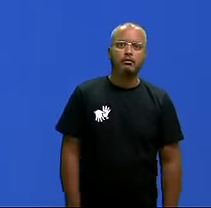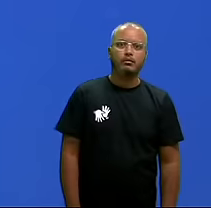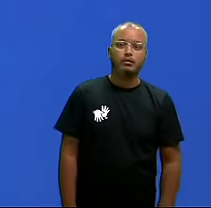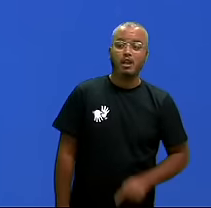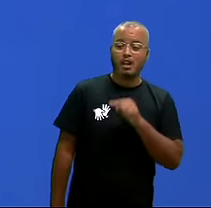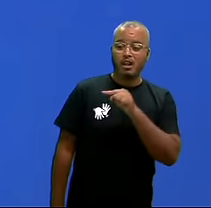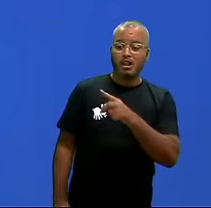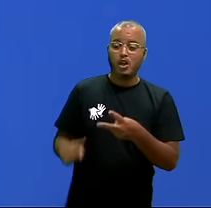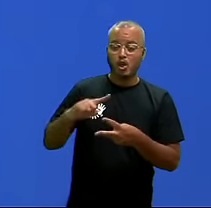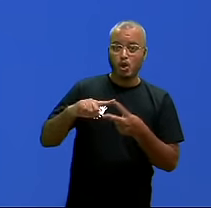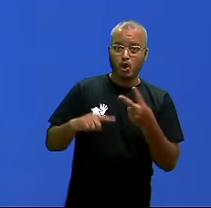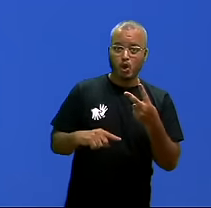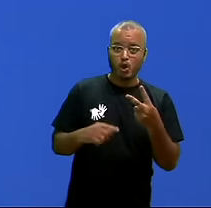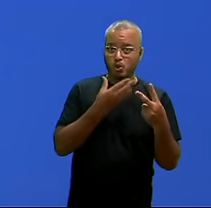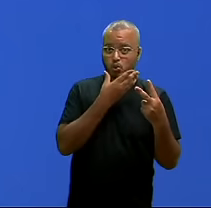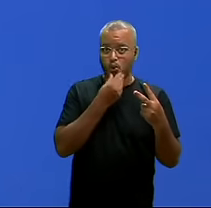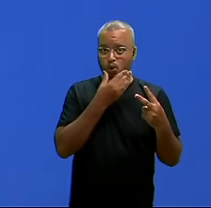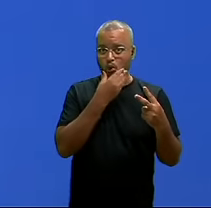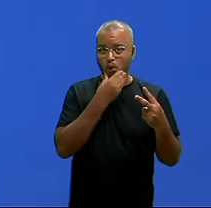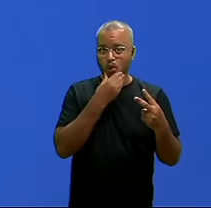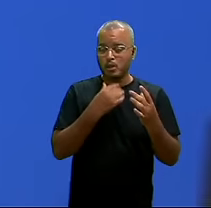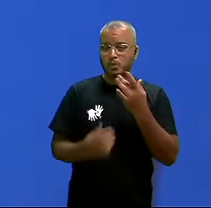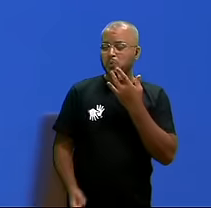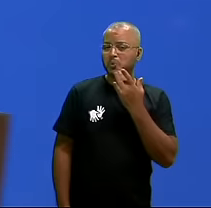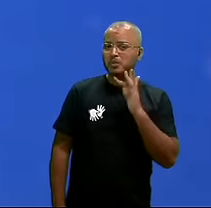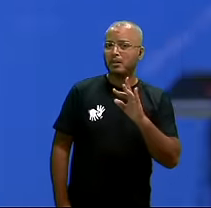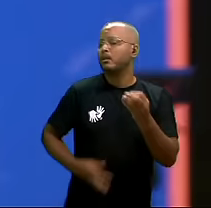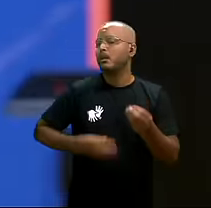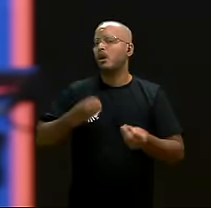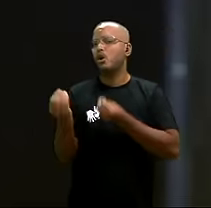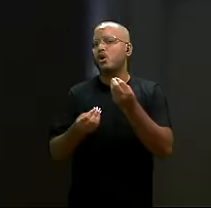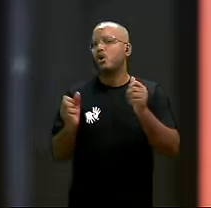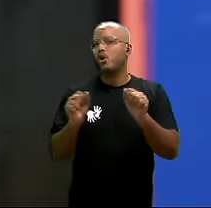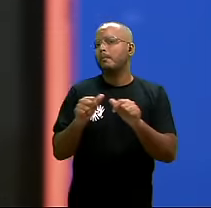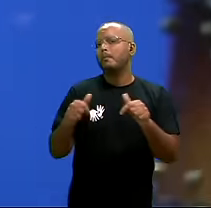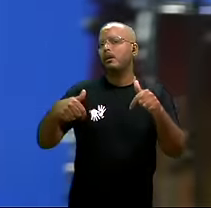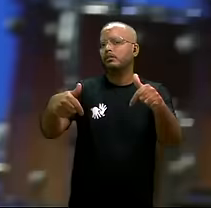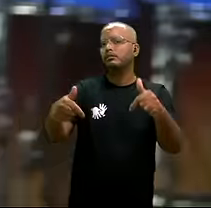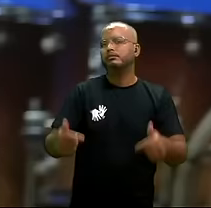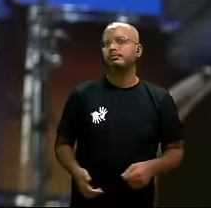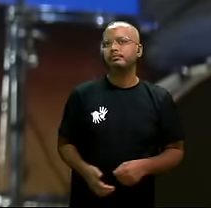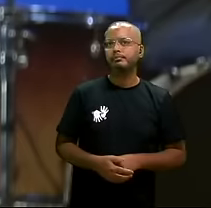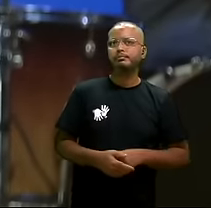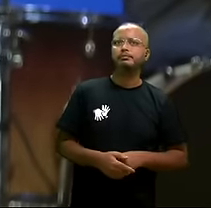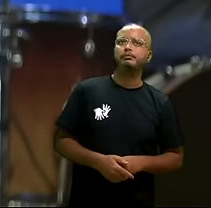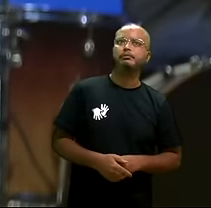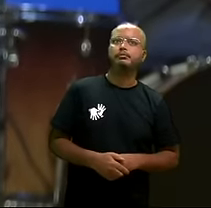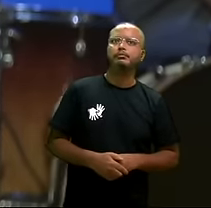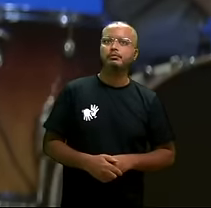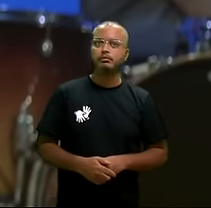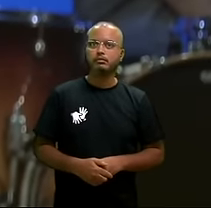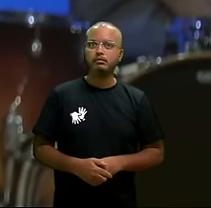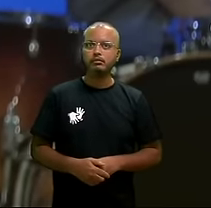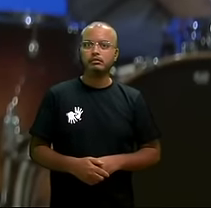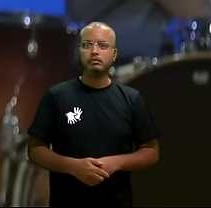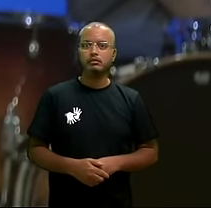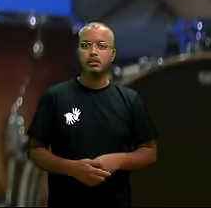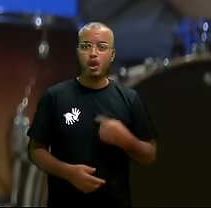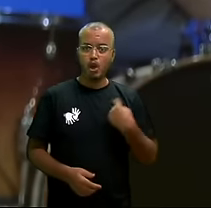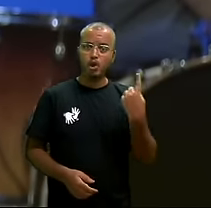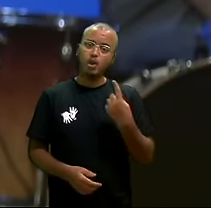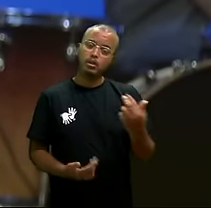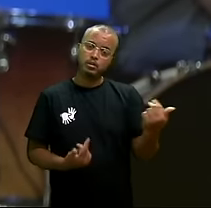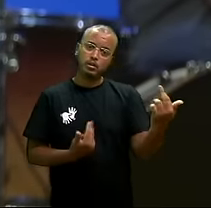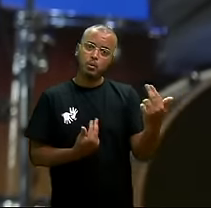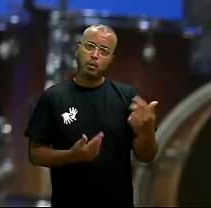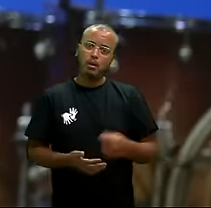ele. Não tinha, não sabe, qualquer um de nós aqui ia ficar desbaratado. A gente até hoje fica. A gente vê